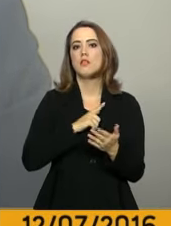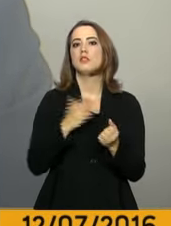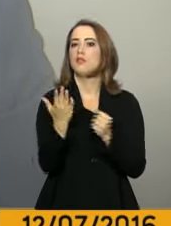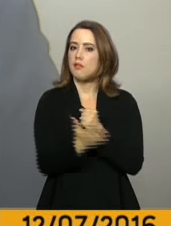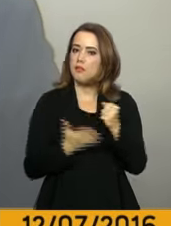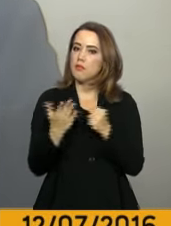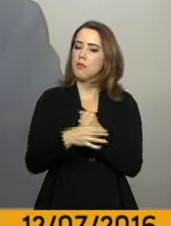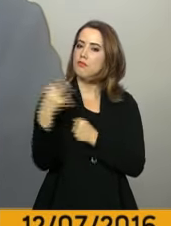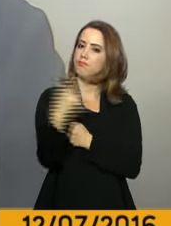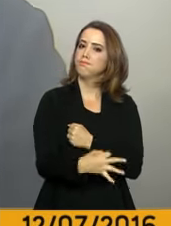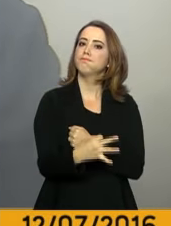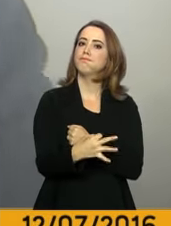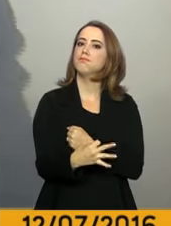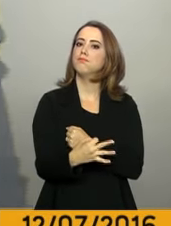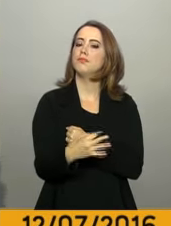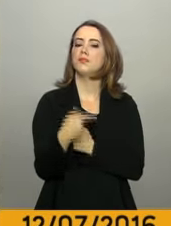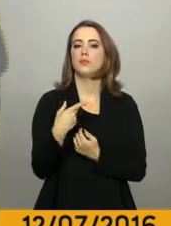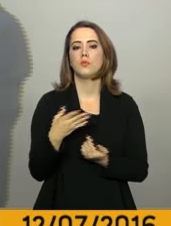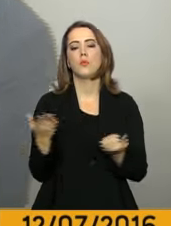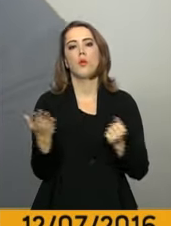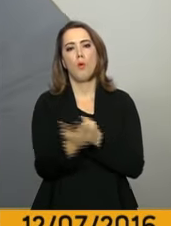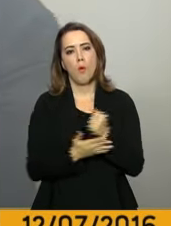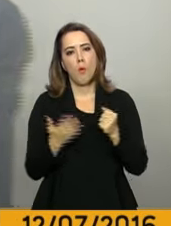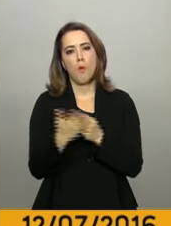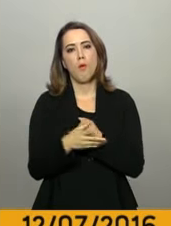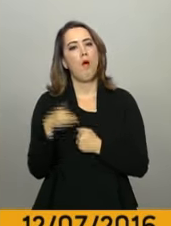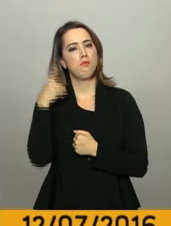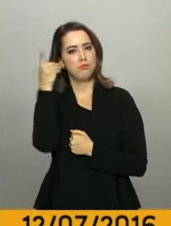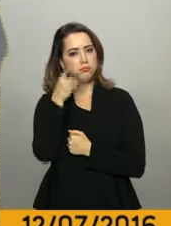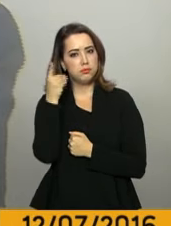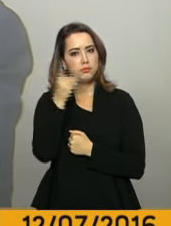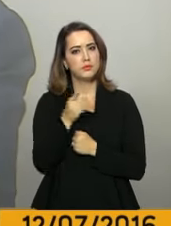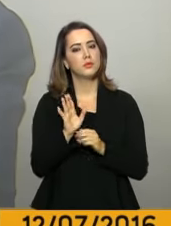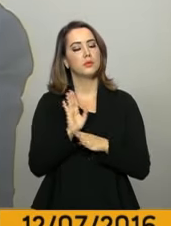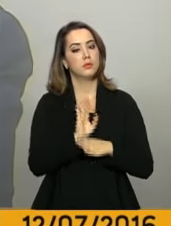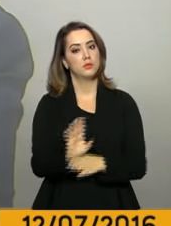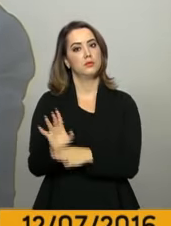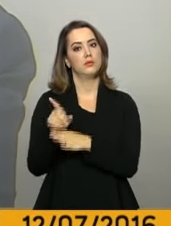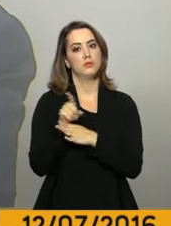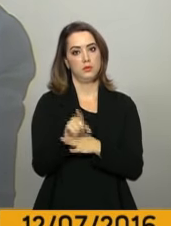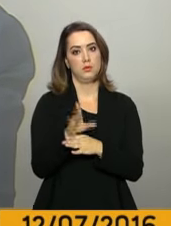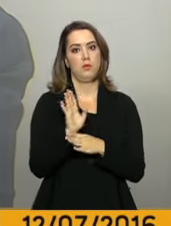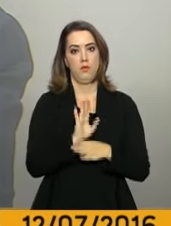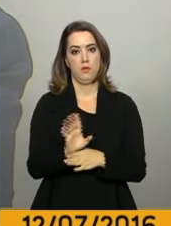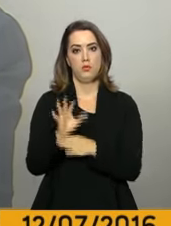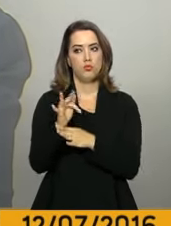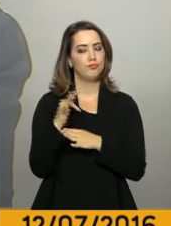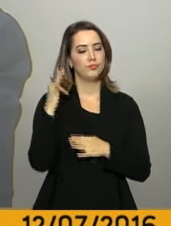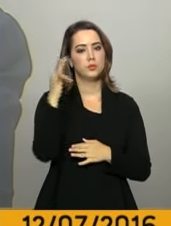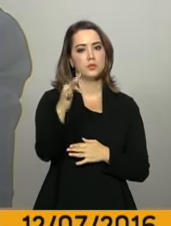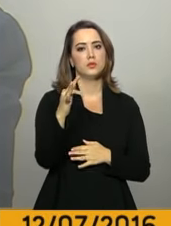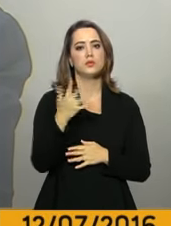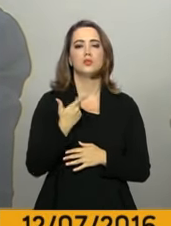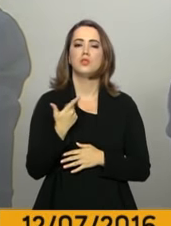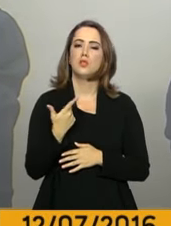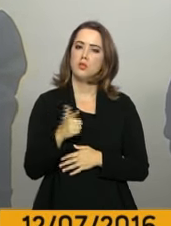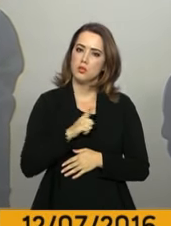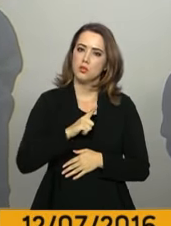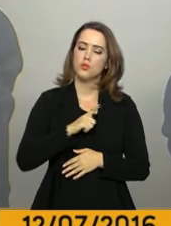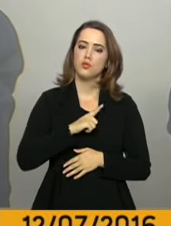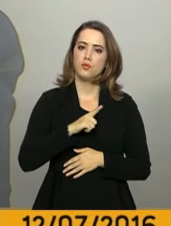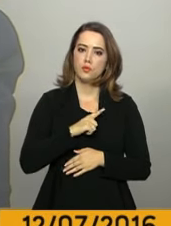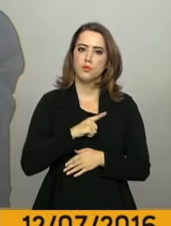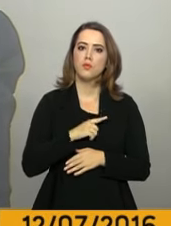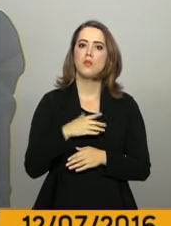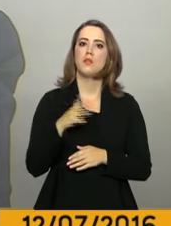natural mas uma base parlamentar que nos vai permitir que era Deus que mais à frente quando tivermos medidas que são